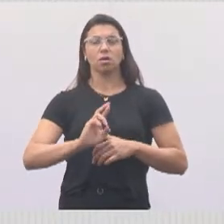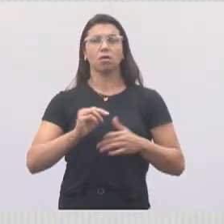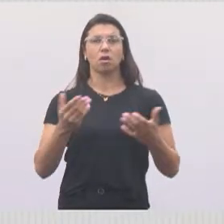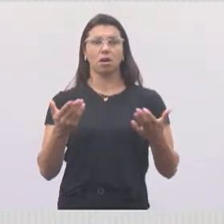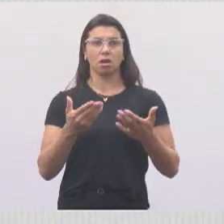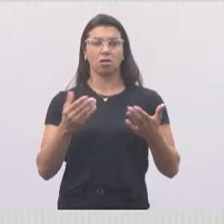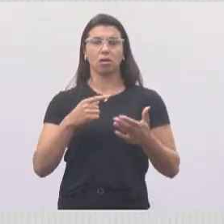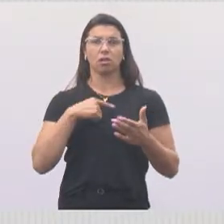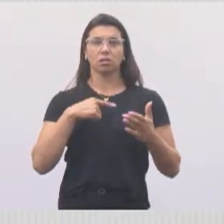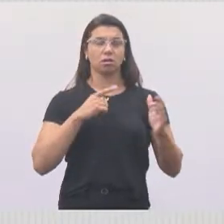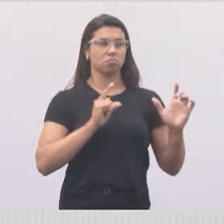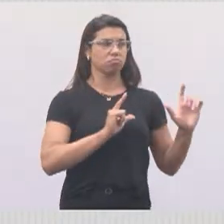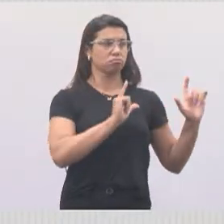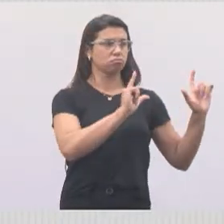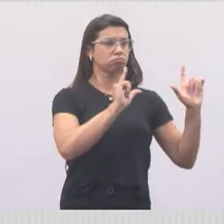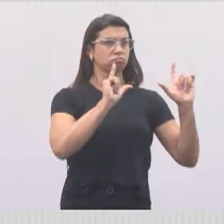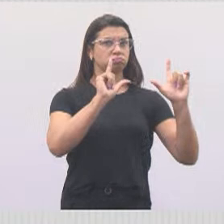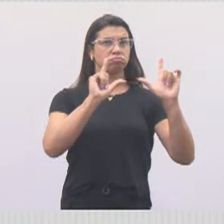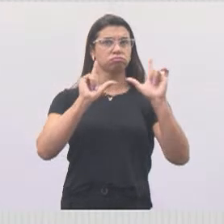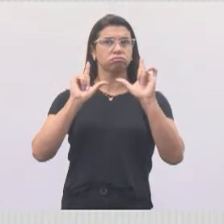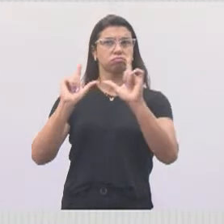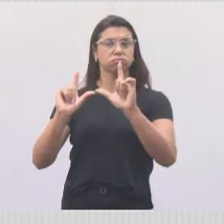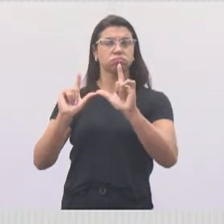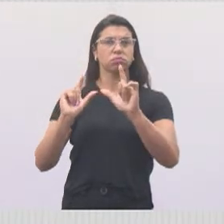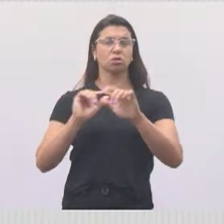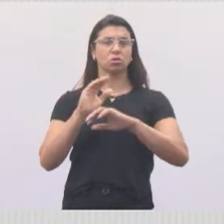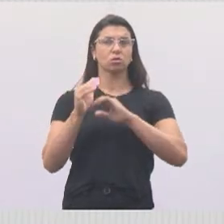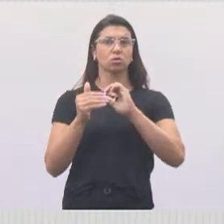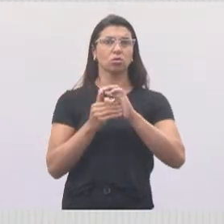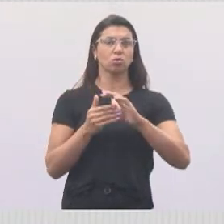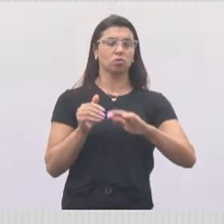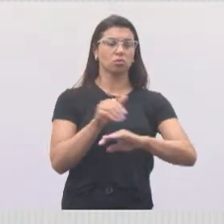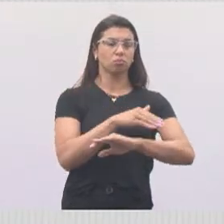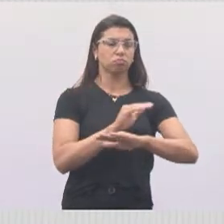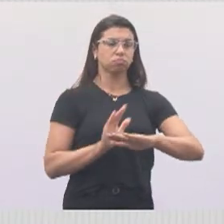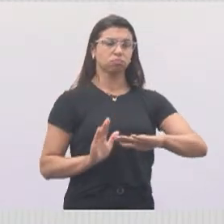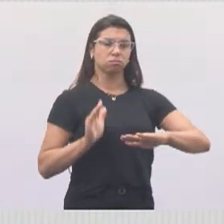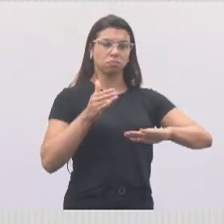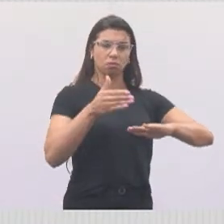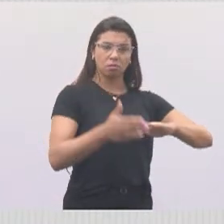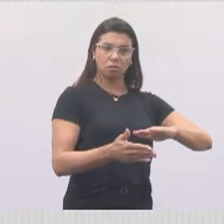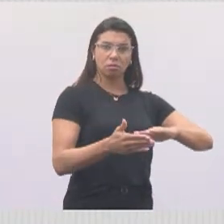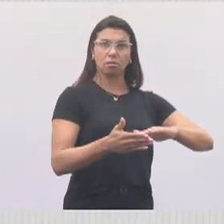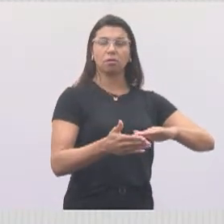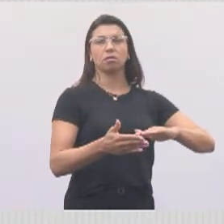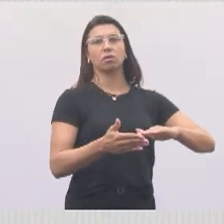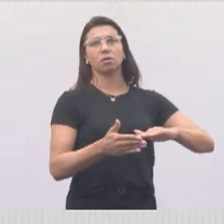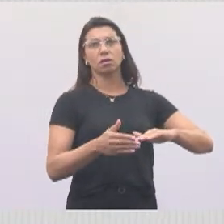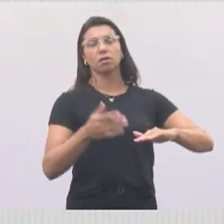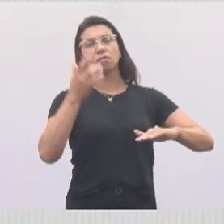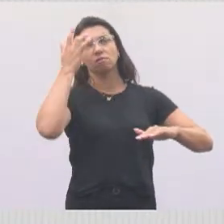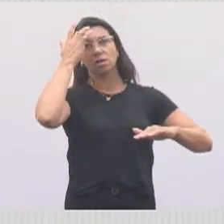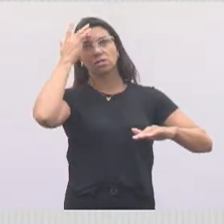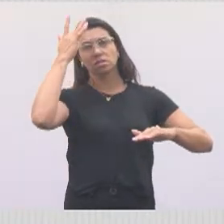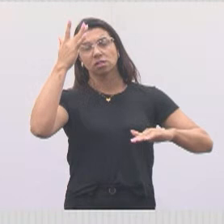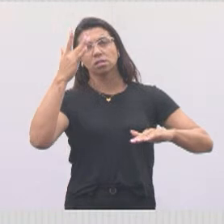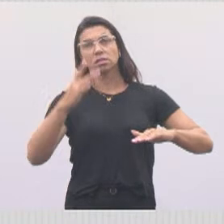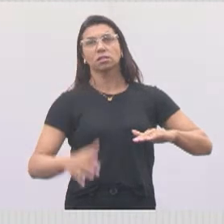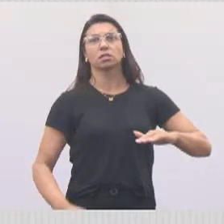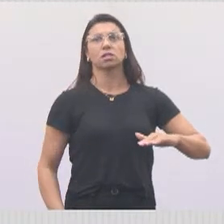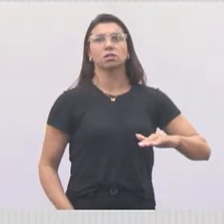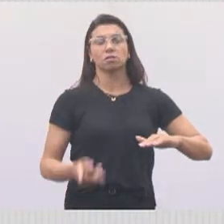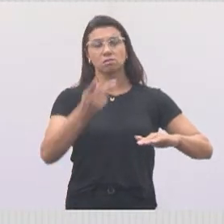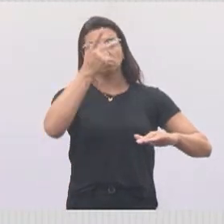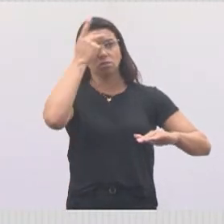sem saída, colocou placa de identificação de rua sem saída, facilitando assim